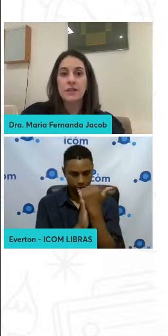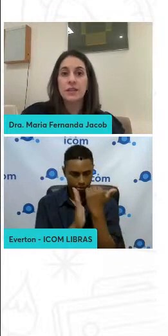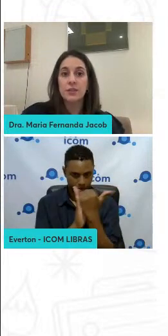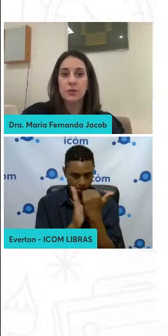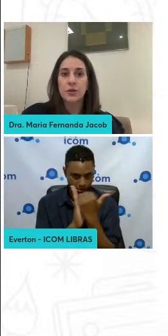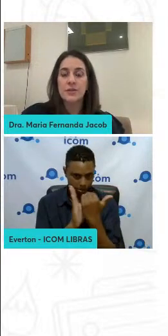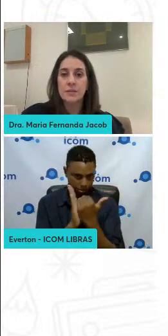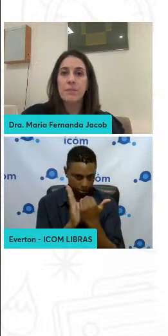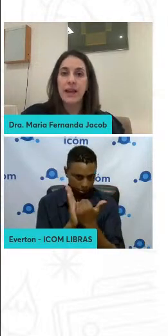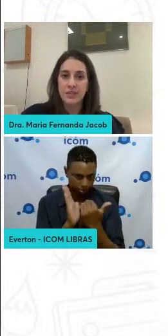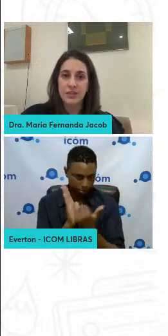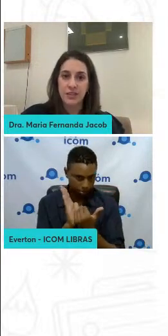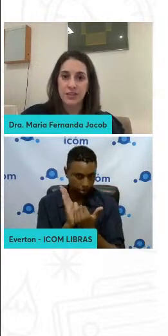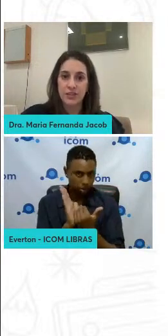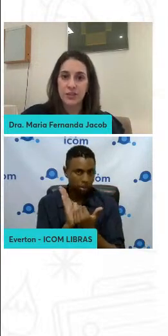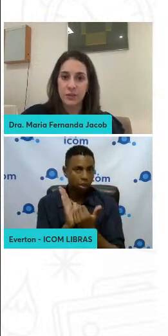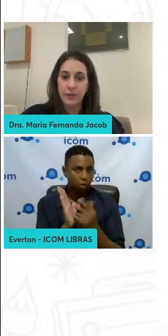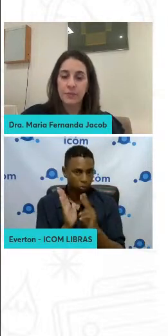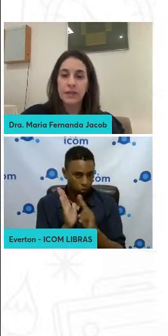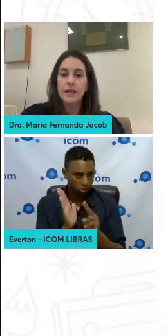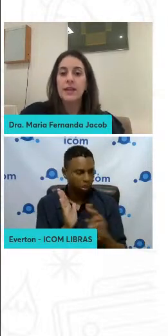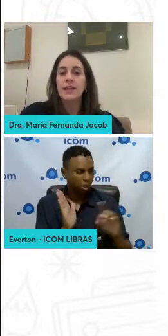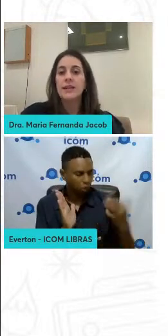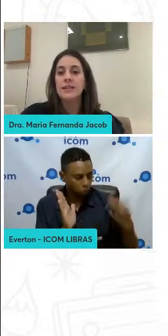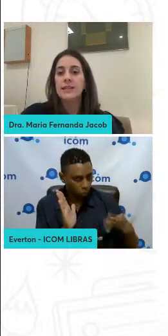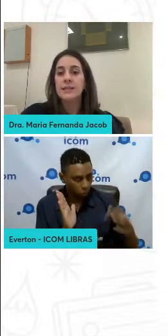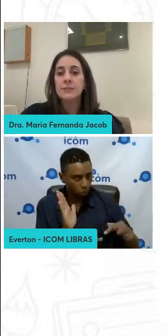ela é considerada dor nociplástica, que a gente chama.